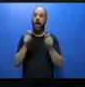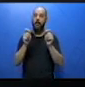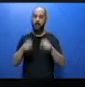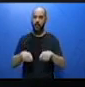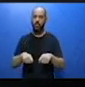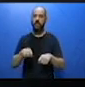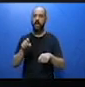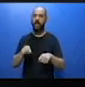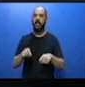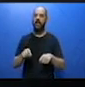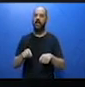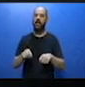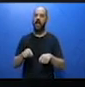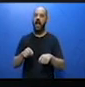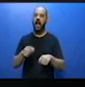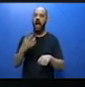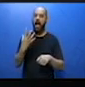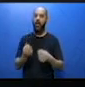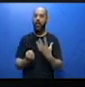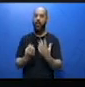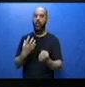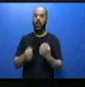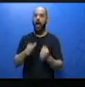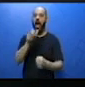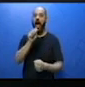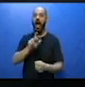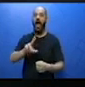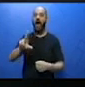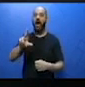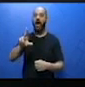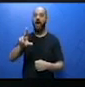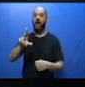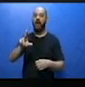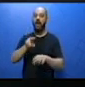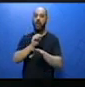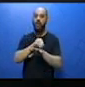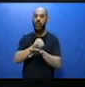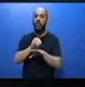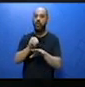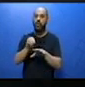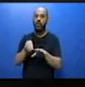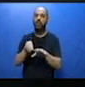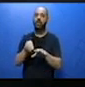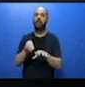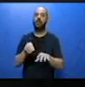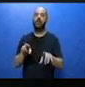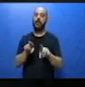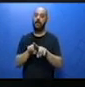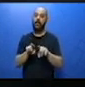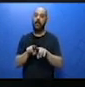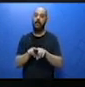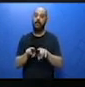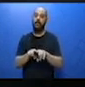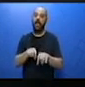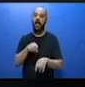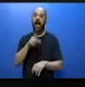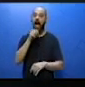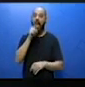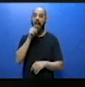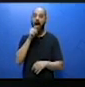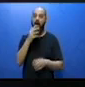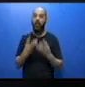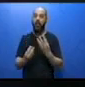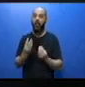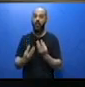fique arejado, úmido e rico em nutrientes. Entra o oxigênio, entra a água e ela também